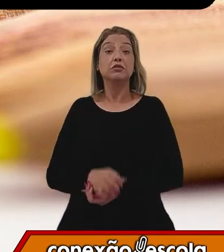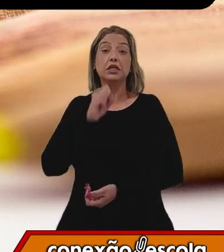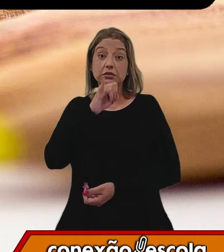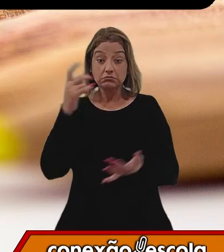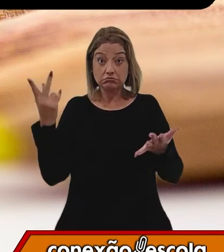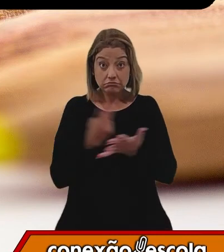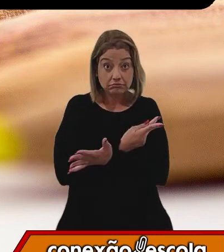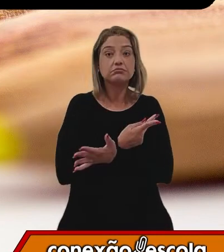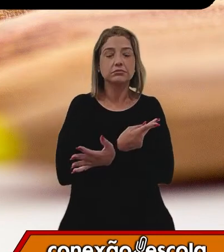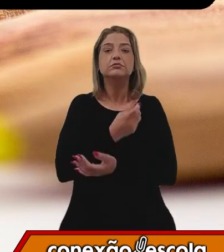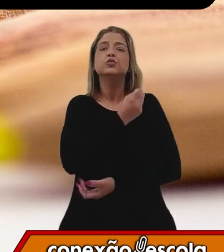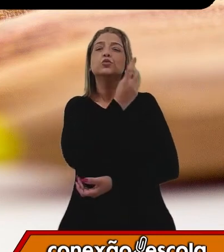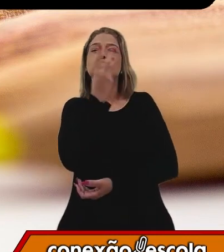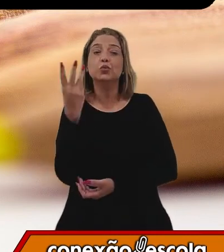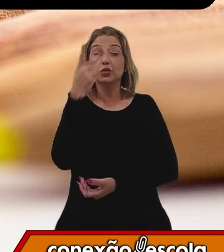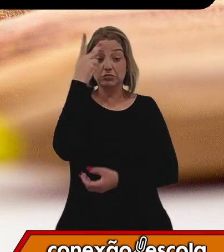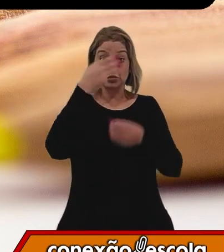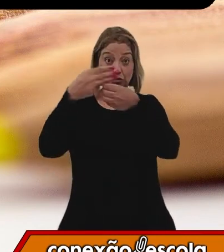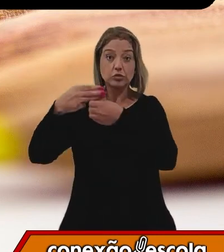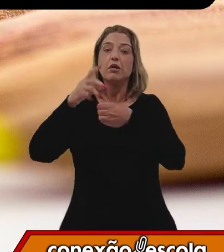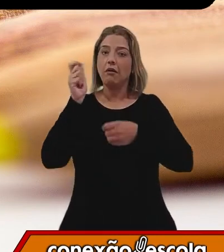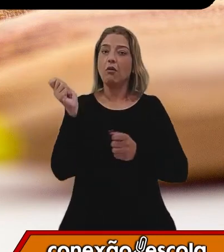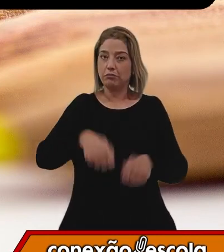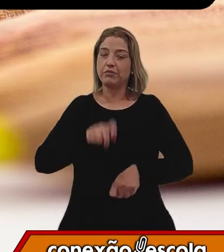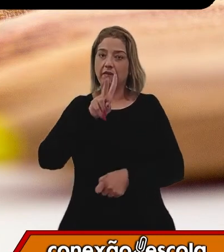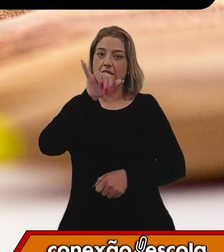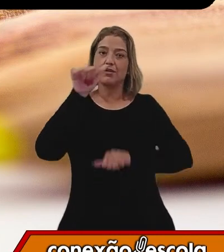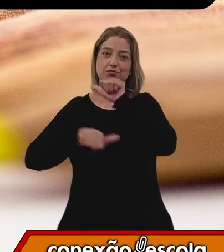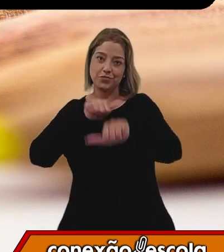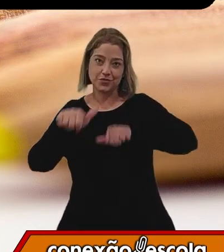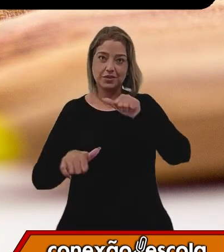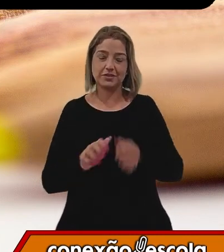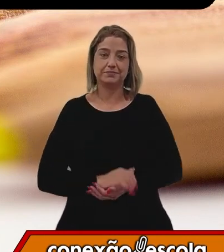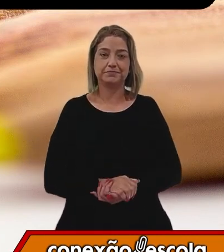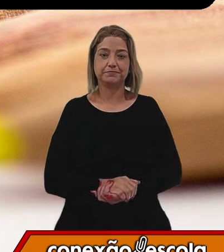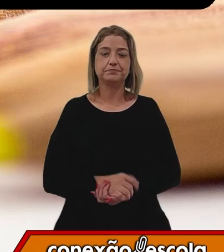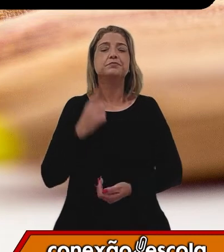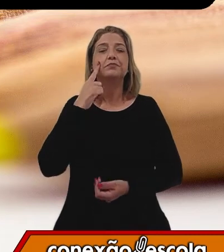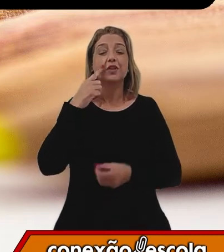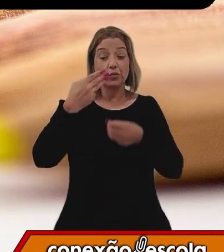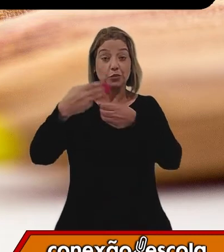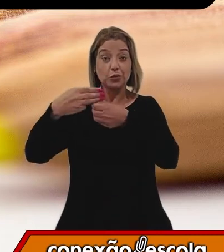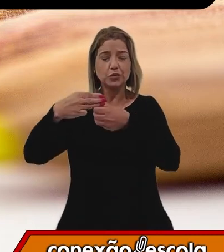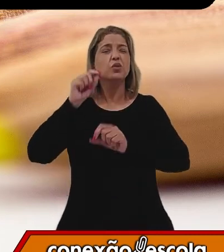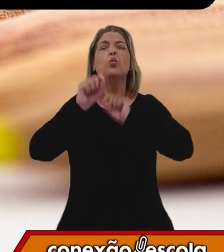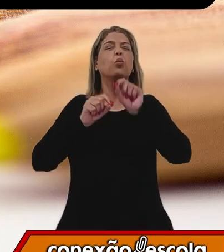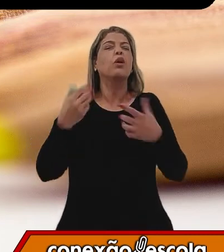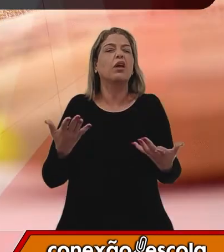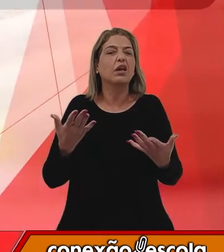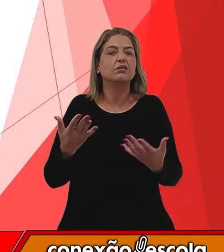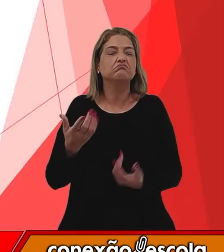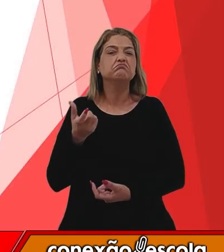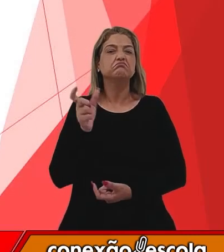ocorra, esse número de municípios pode alterar. Falando em municípios, o que é um município? É